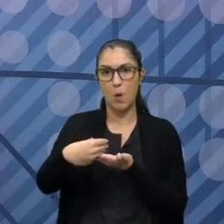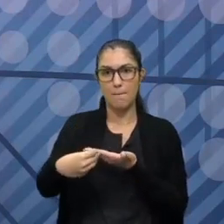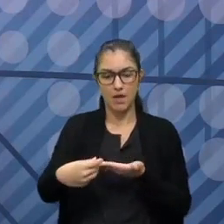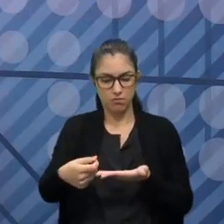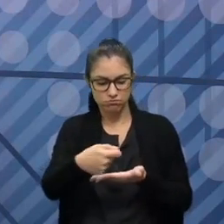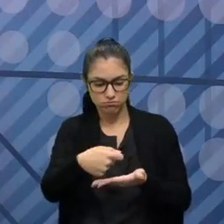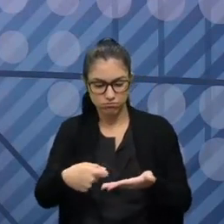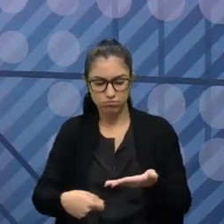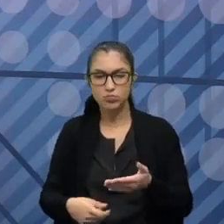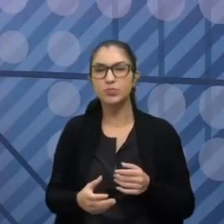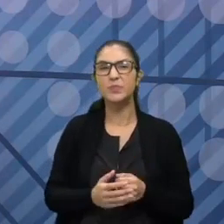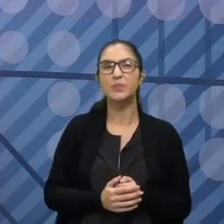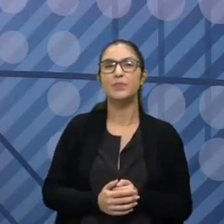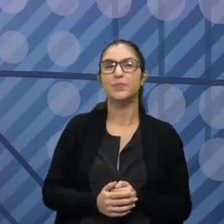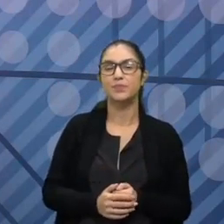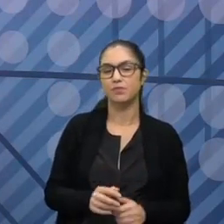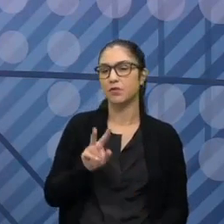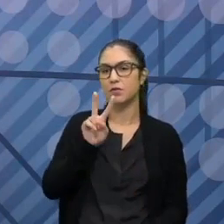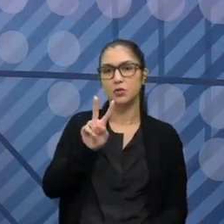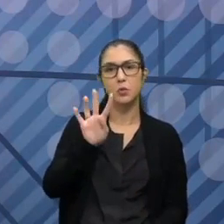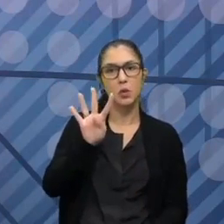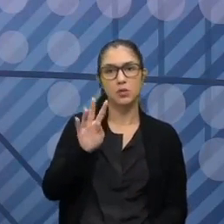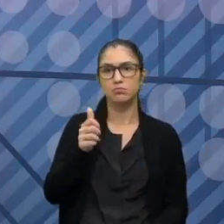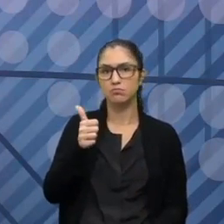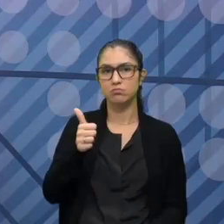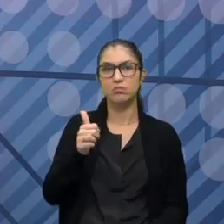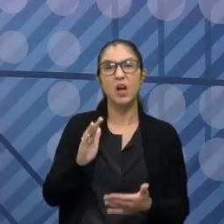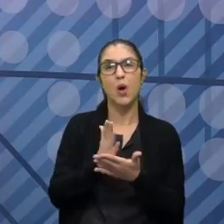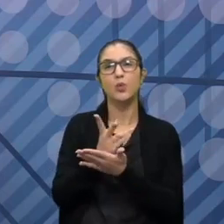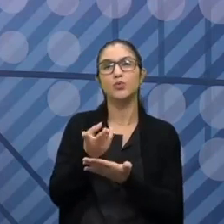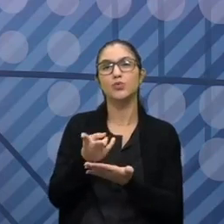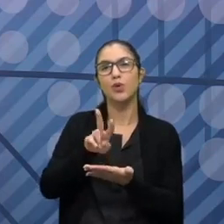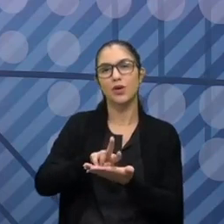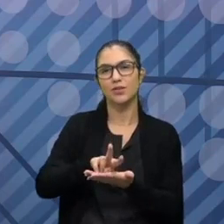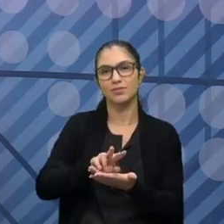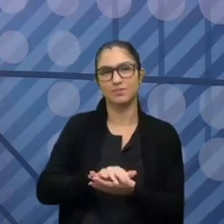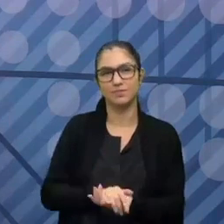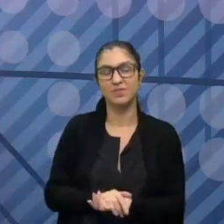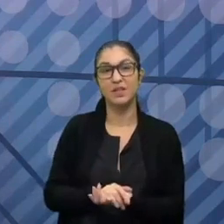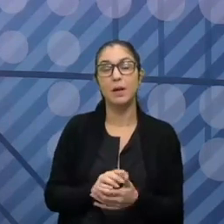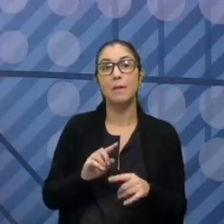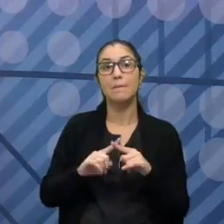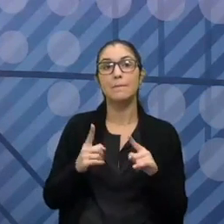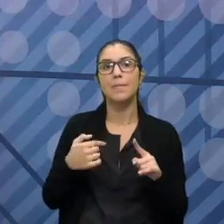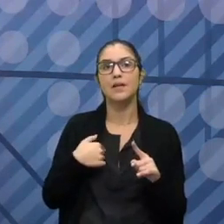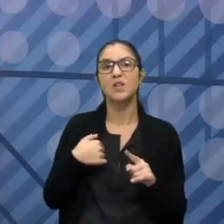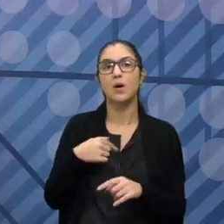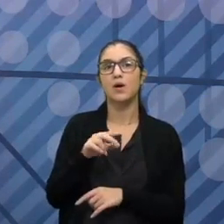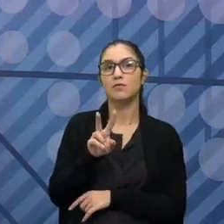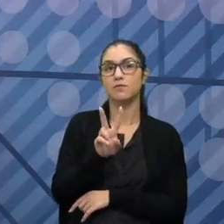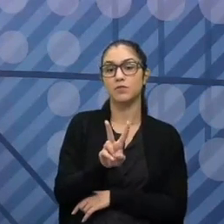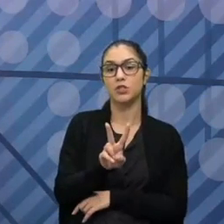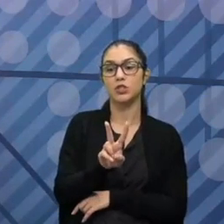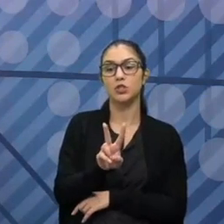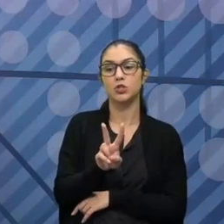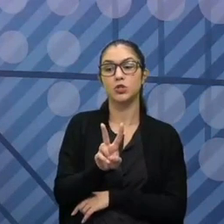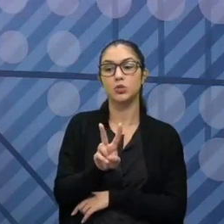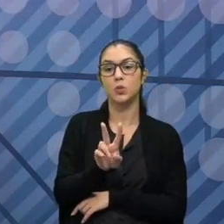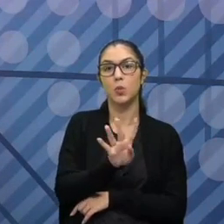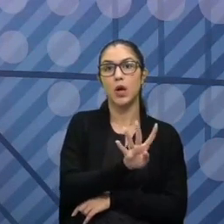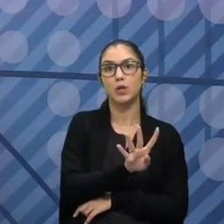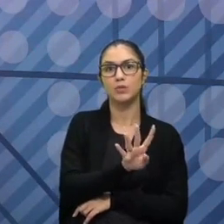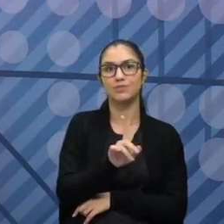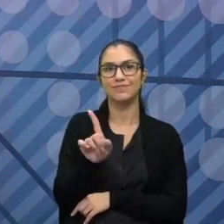alunos pequenos. Escrevem na ordem. Alguns já trocam a ordem. Agora, se eu dou pista com a mão,